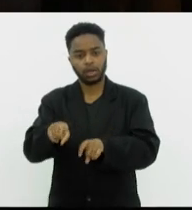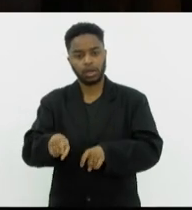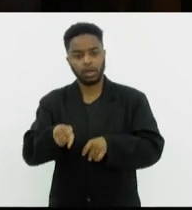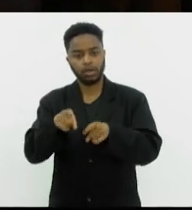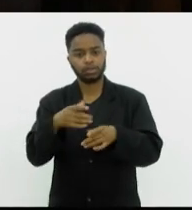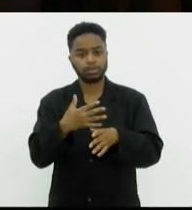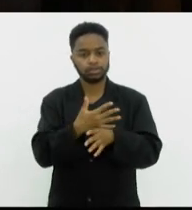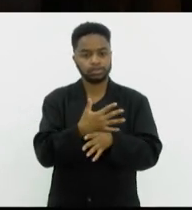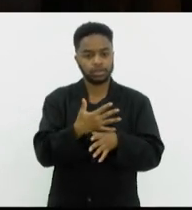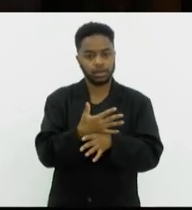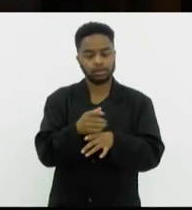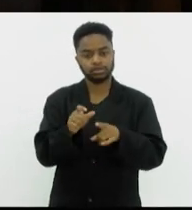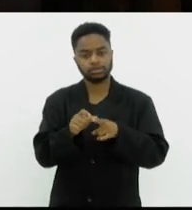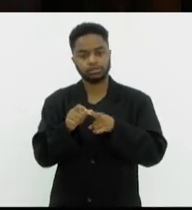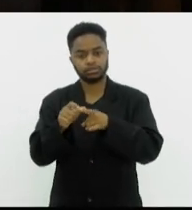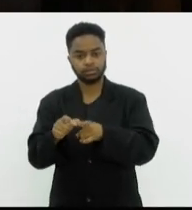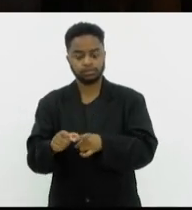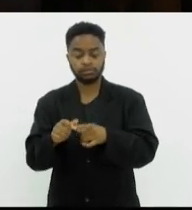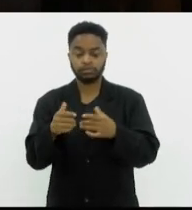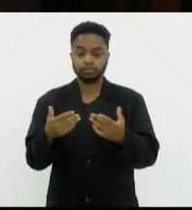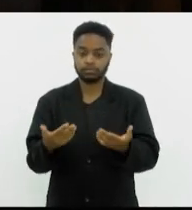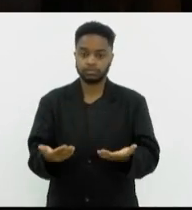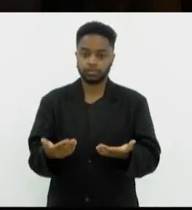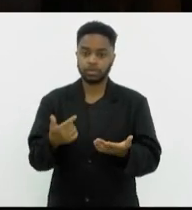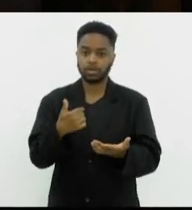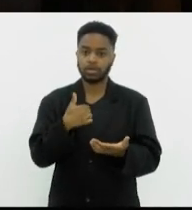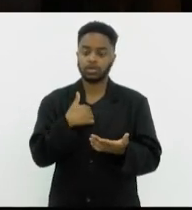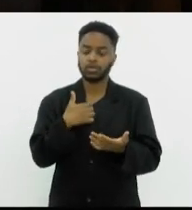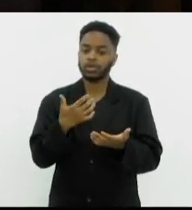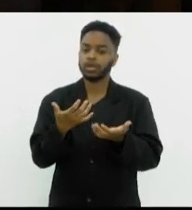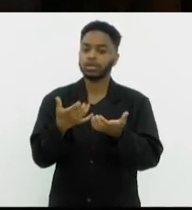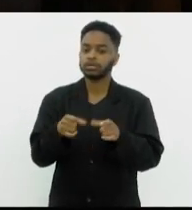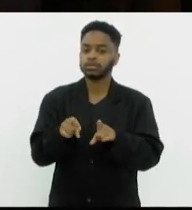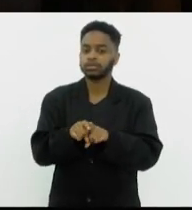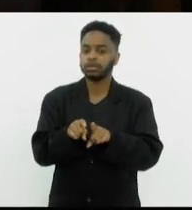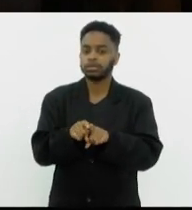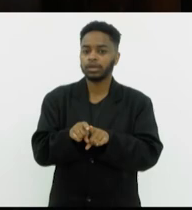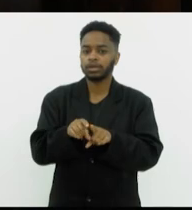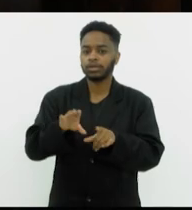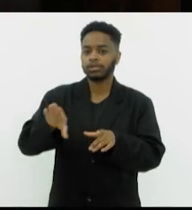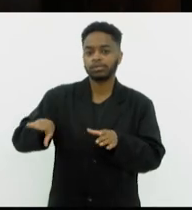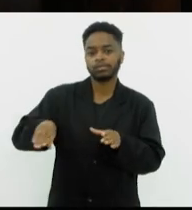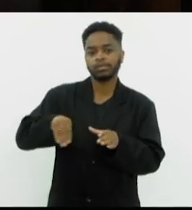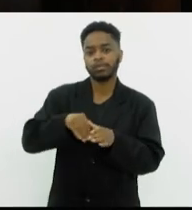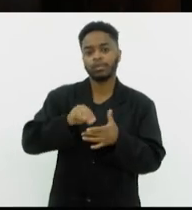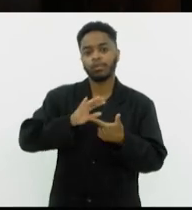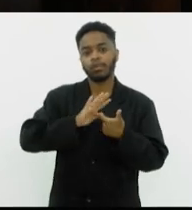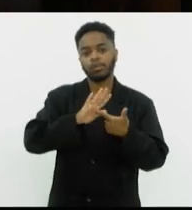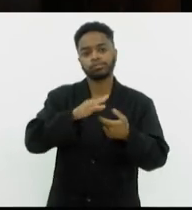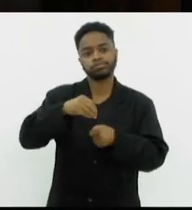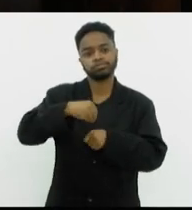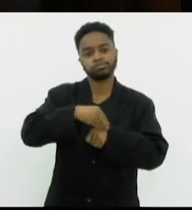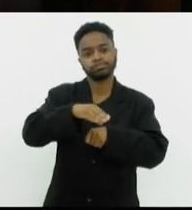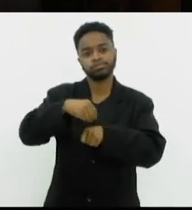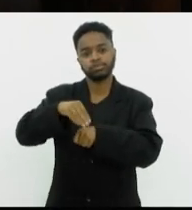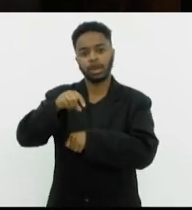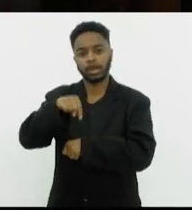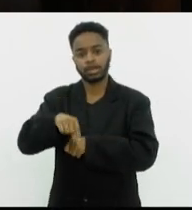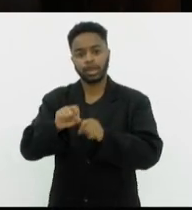da periferia, e, assim, trazer para dentro da Assembleia Legislativa, a partir de